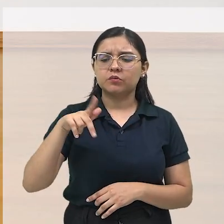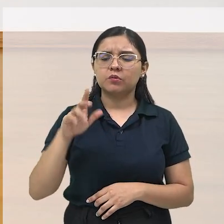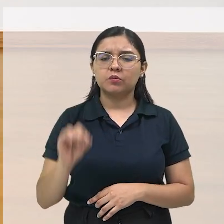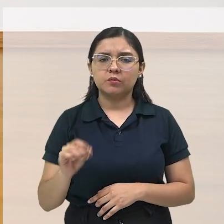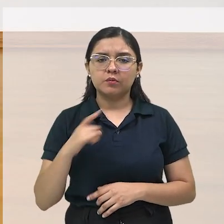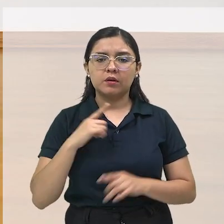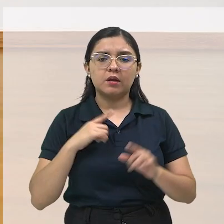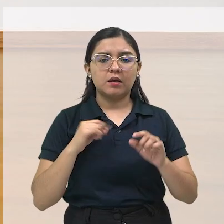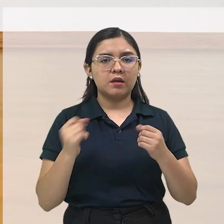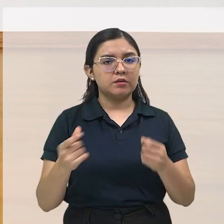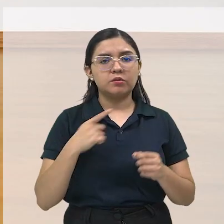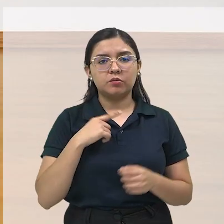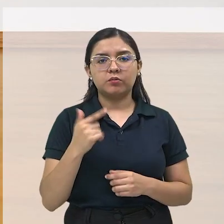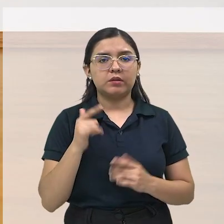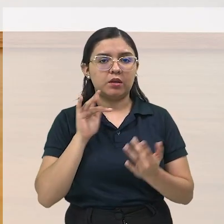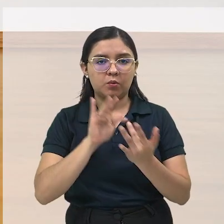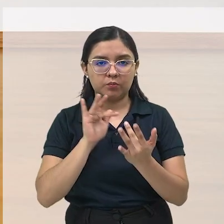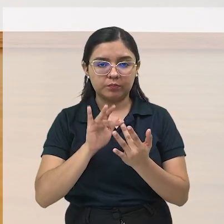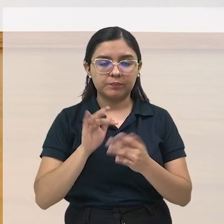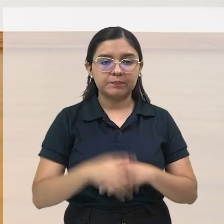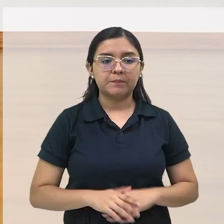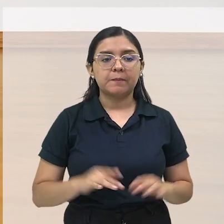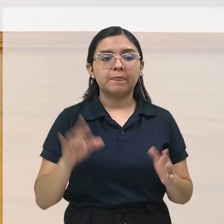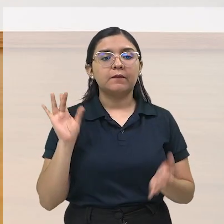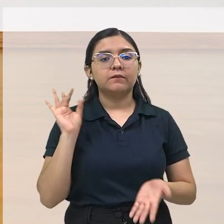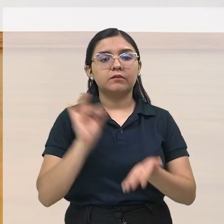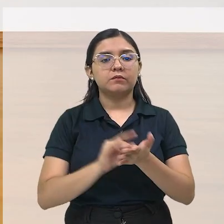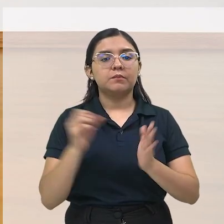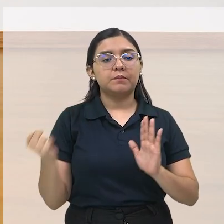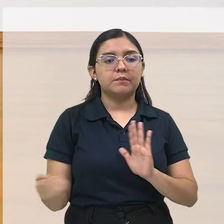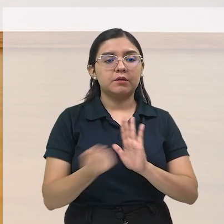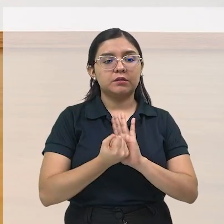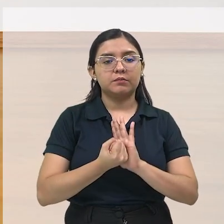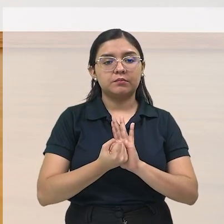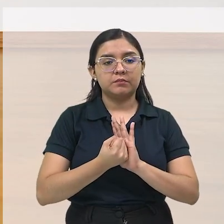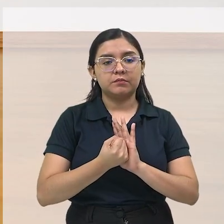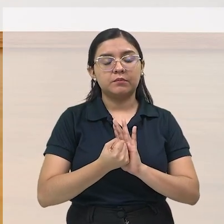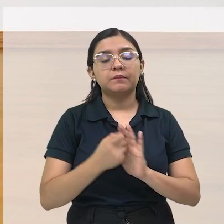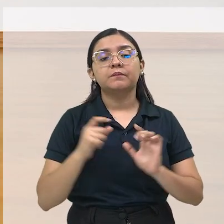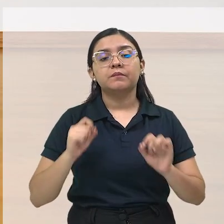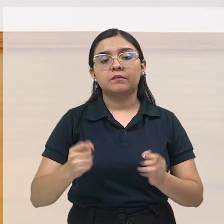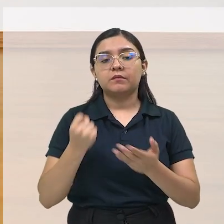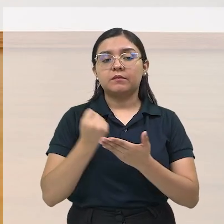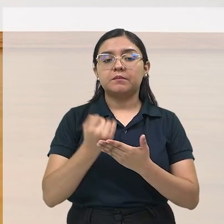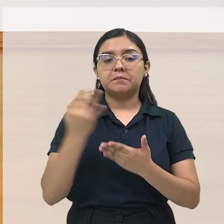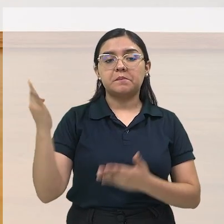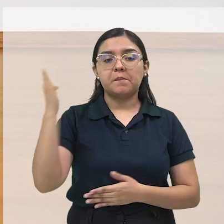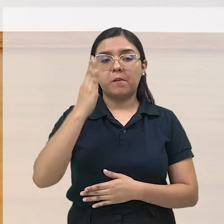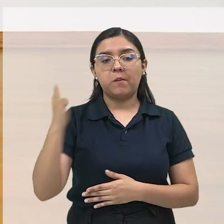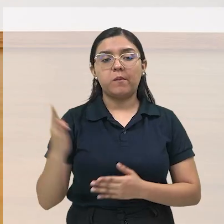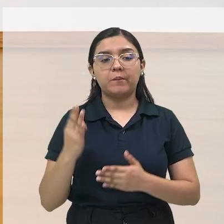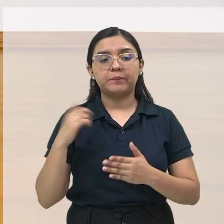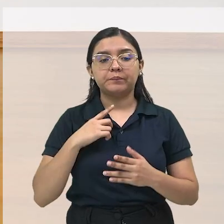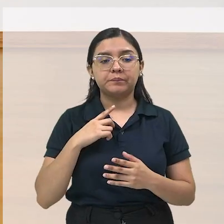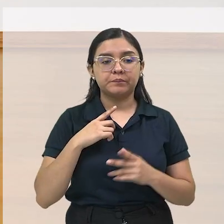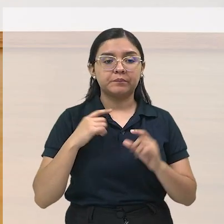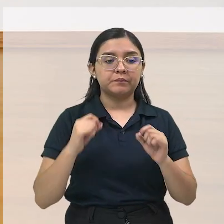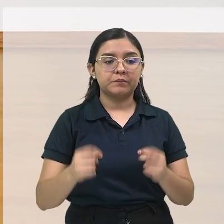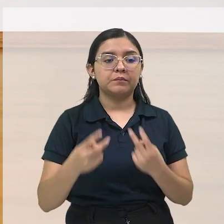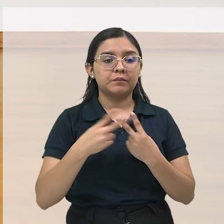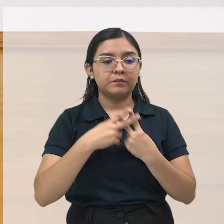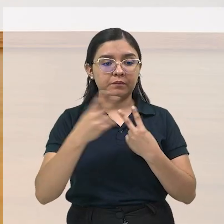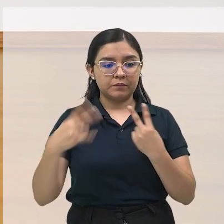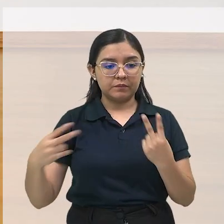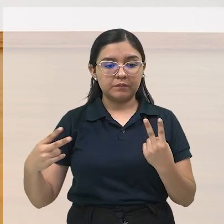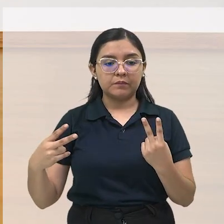acontece à distância, não tem aproximação. Foi reconhecido como patrimônio imaterial brasileiro pelo Instituto do